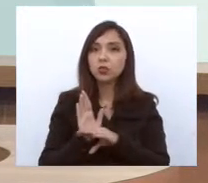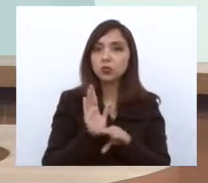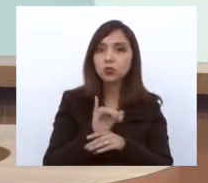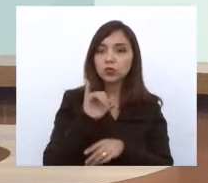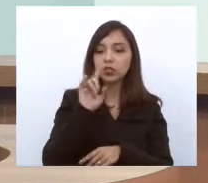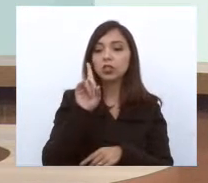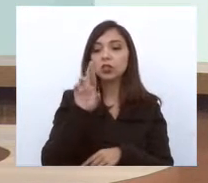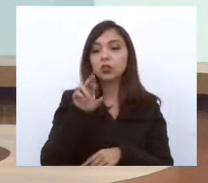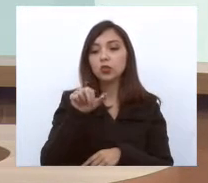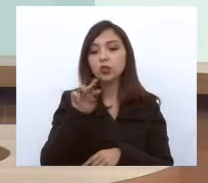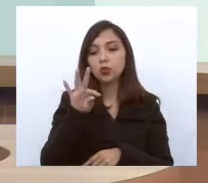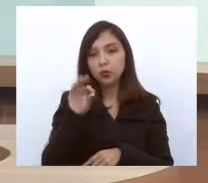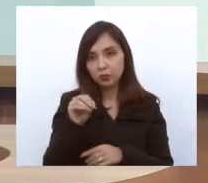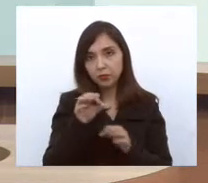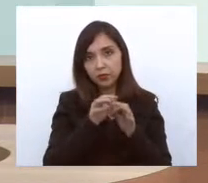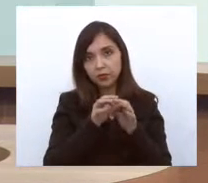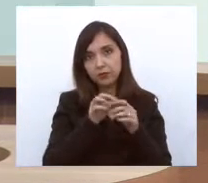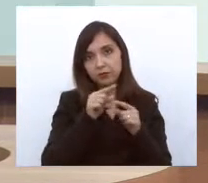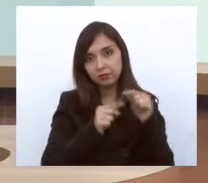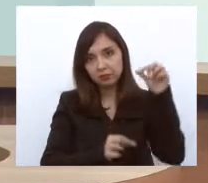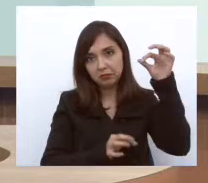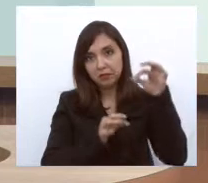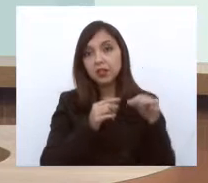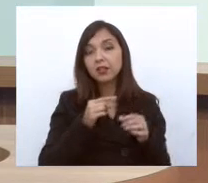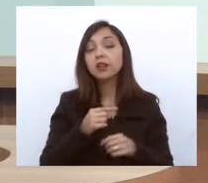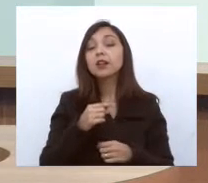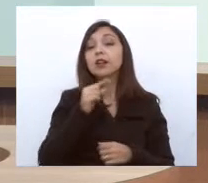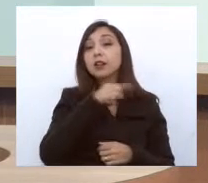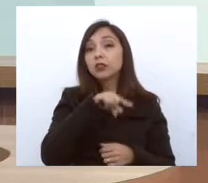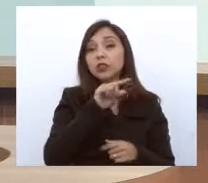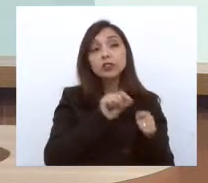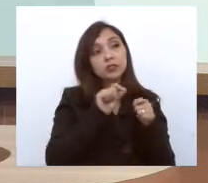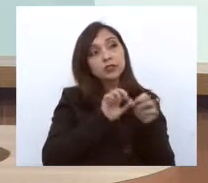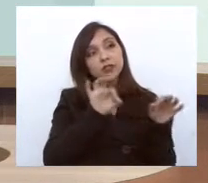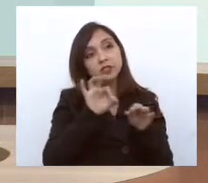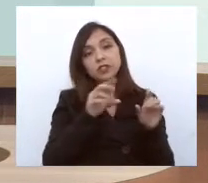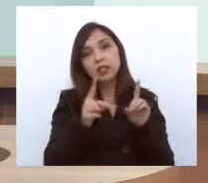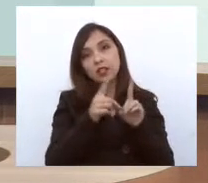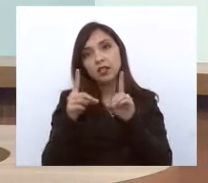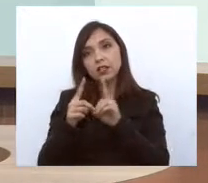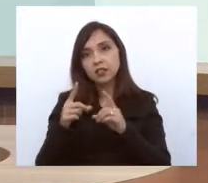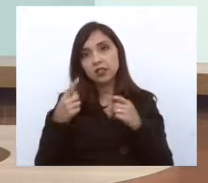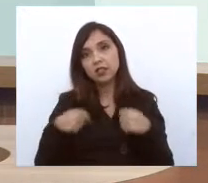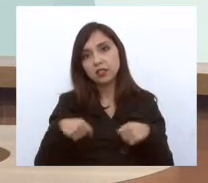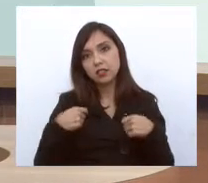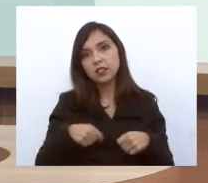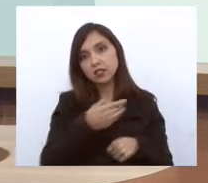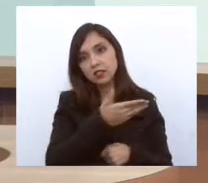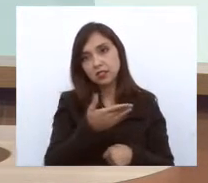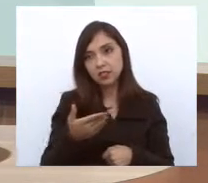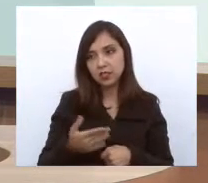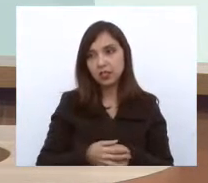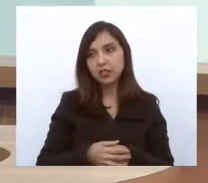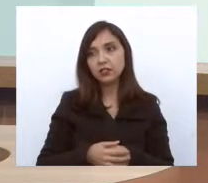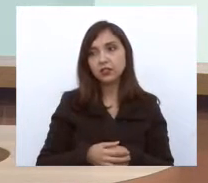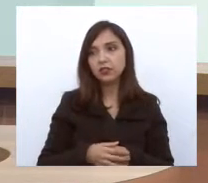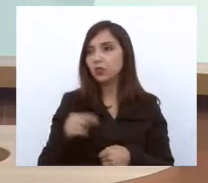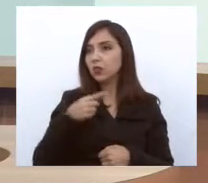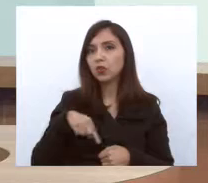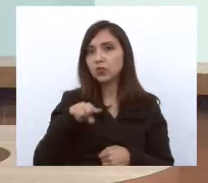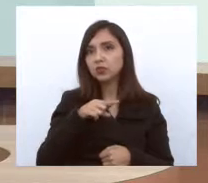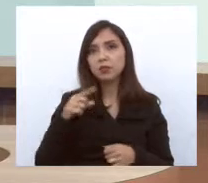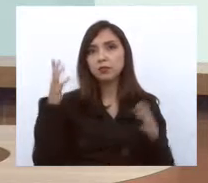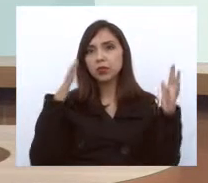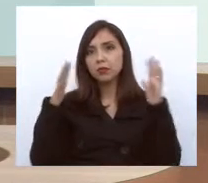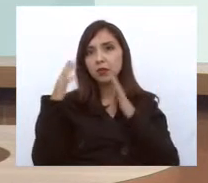hidrômetros o mais depressa possível nas novas edificações, façamos e atendemos as necessidades. Não temos como levar